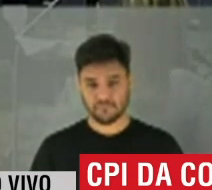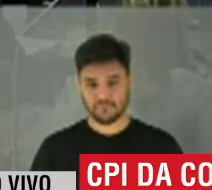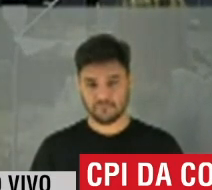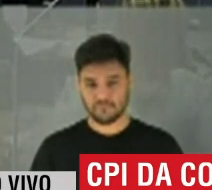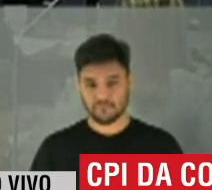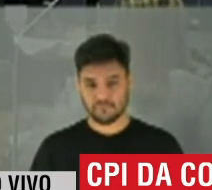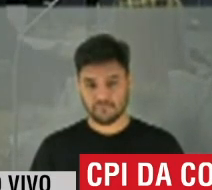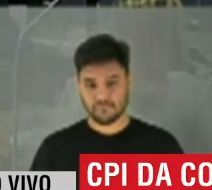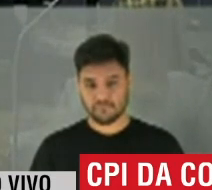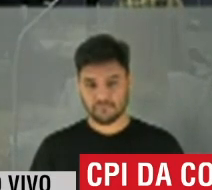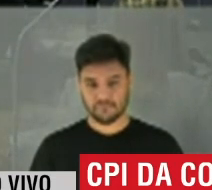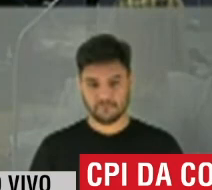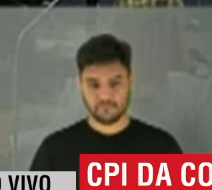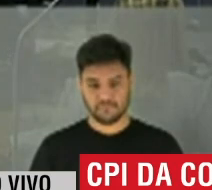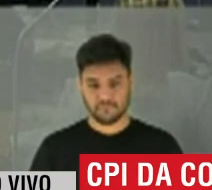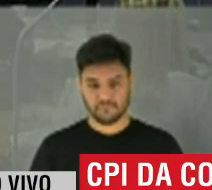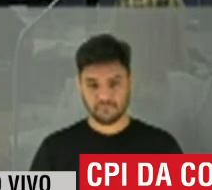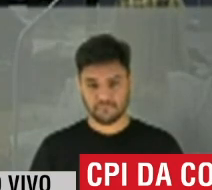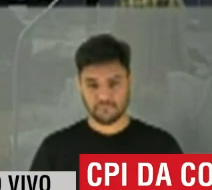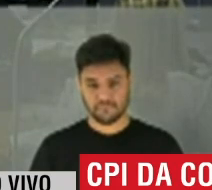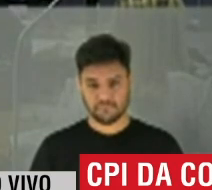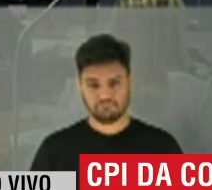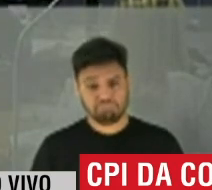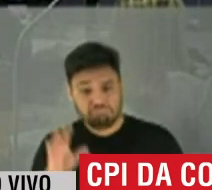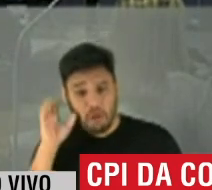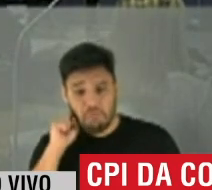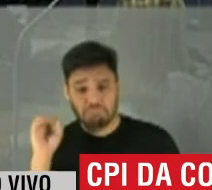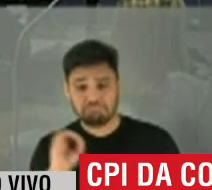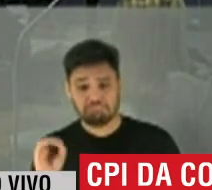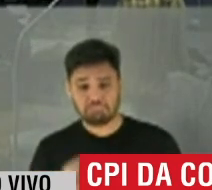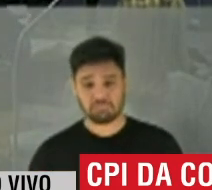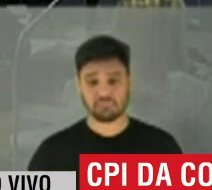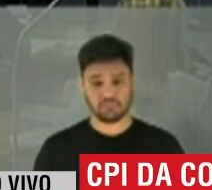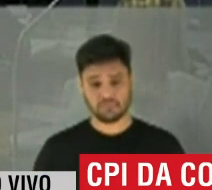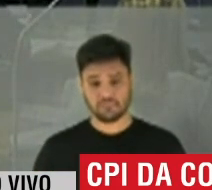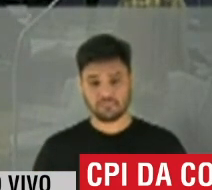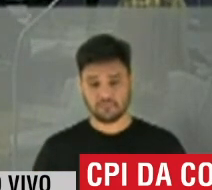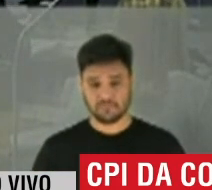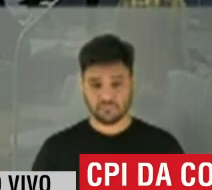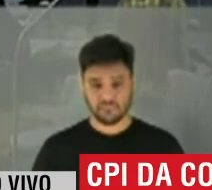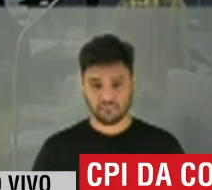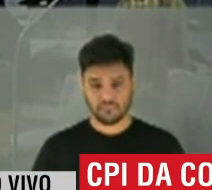confusão antes da gente iniciar a transmissão. Os senadores estão aguardando alguma fala.